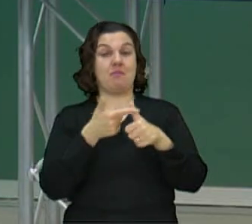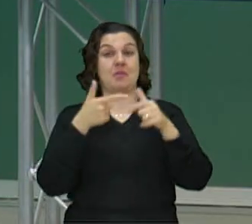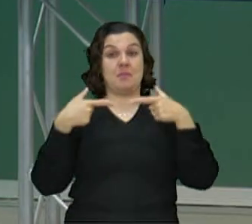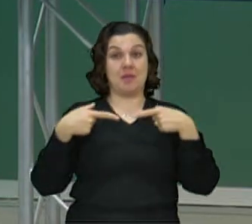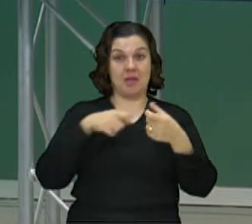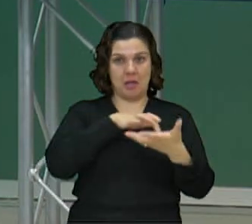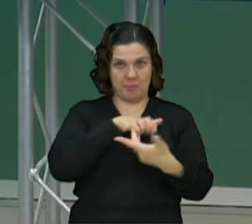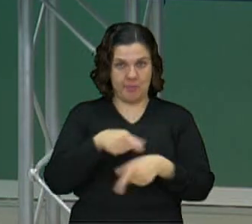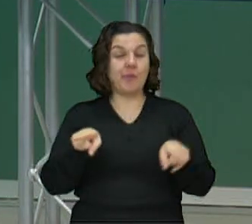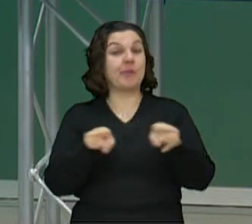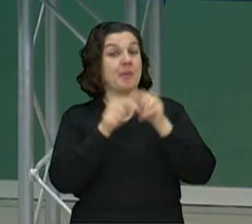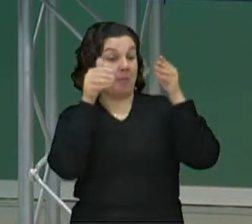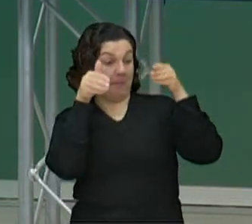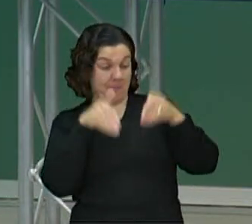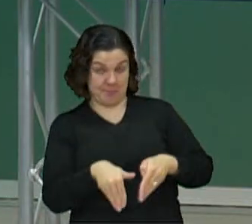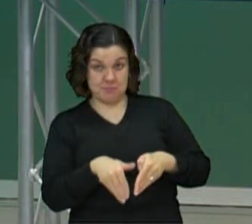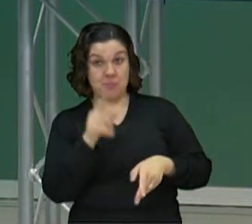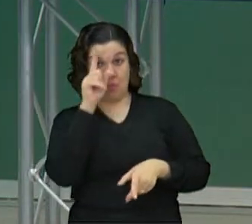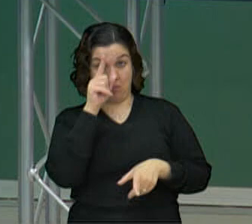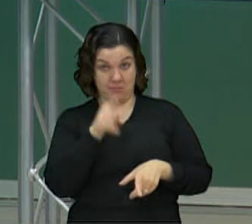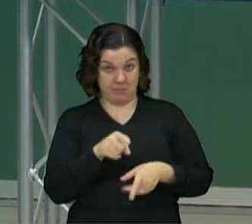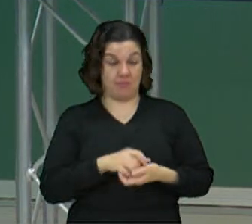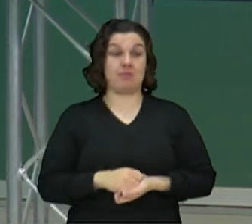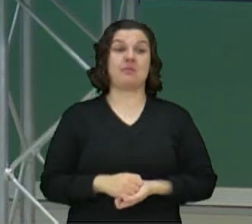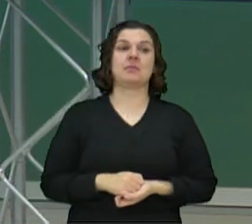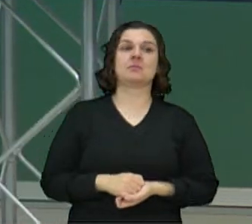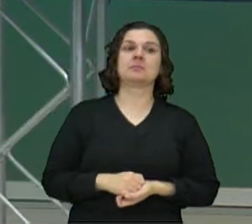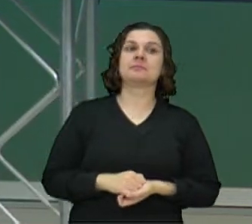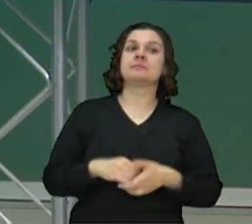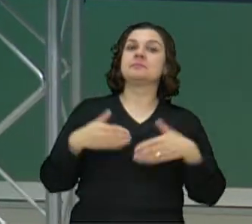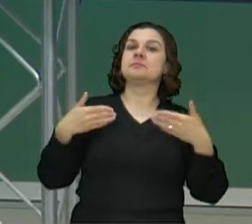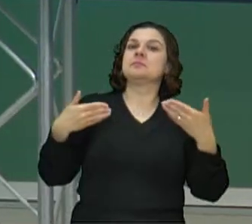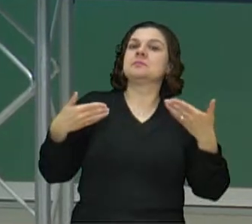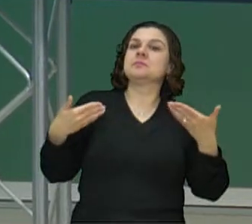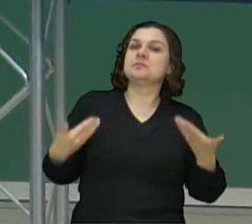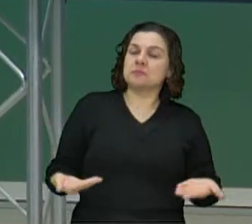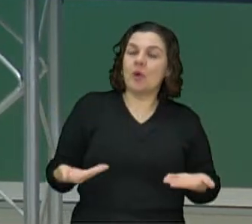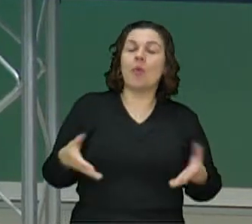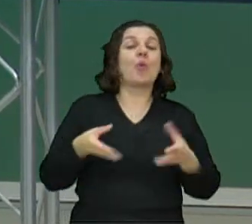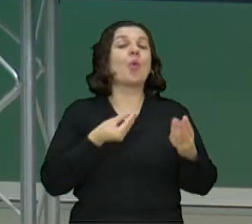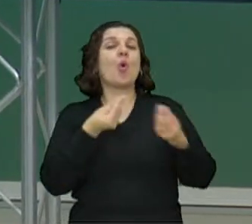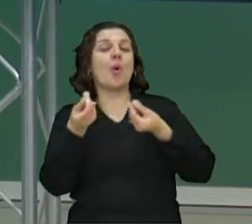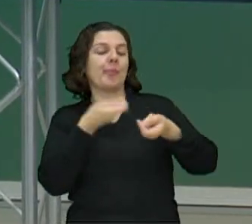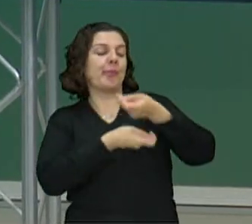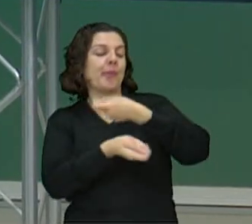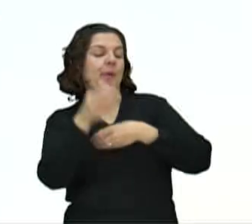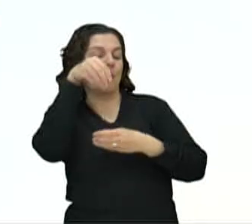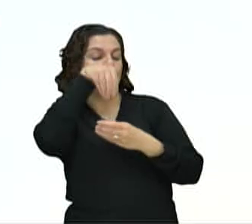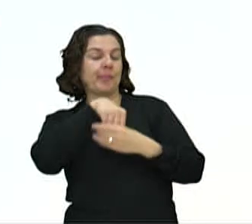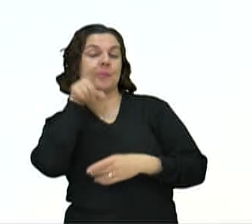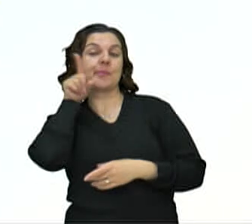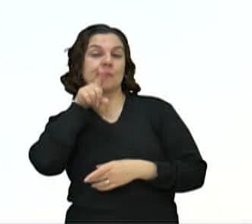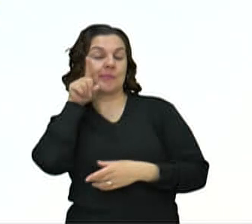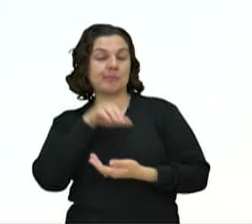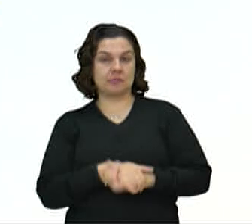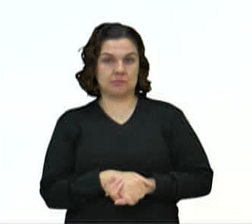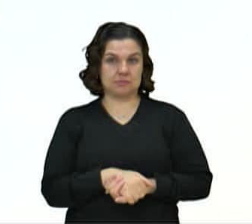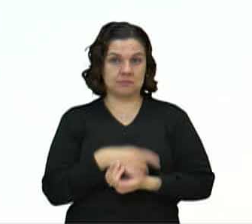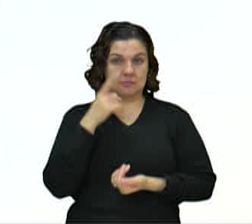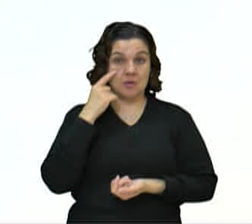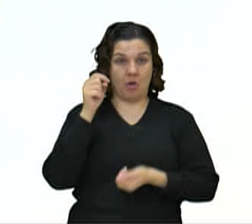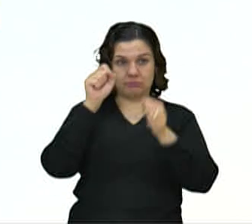ele participou. Lembre-se disso. Qual é a situação, então, econômica dentro dos Estados Unidos? Vamos